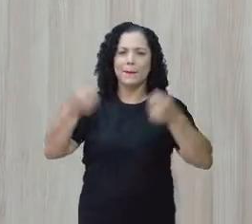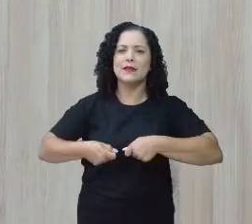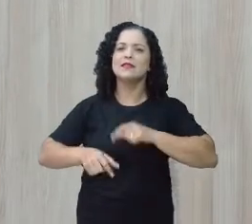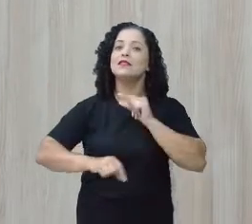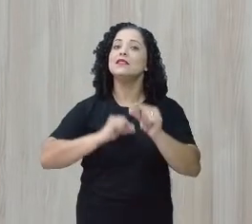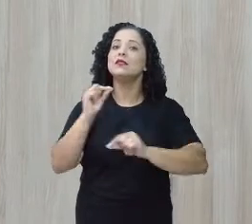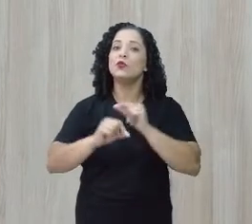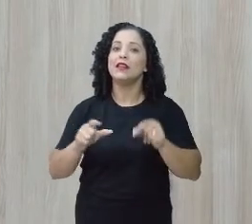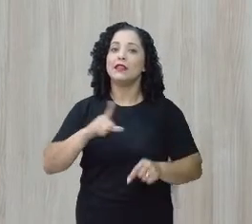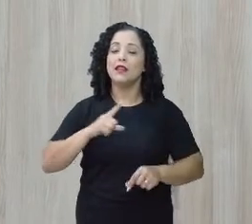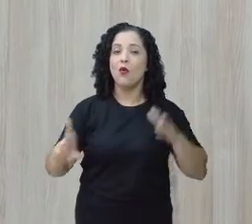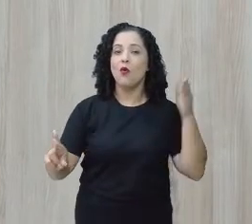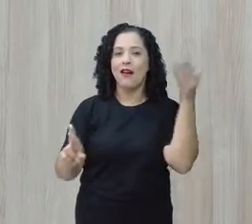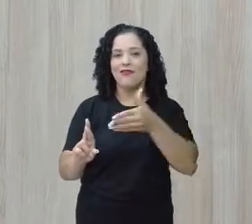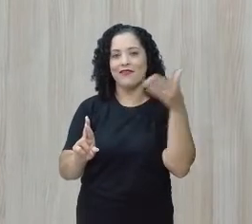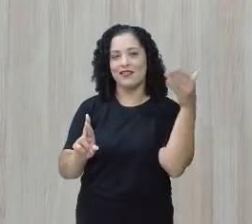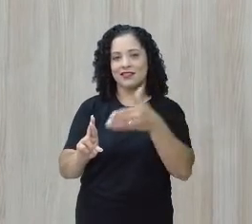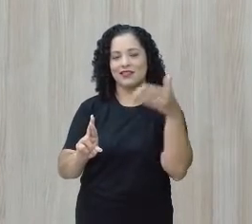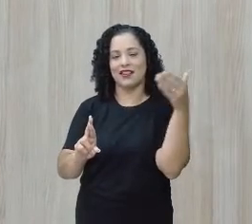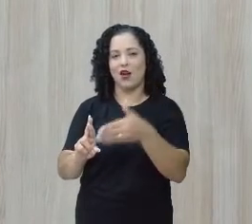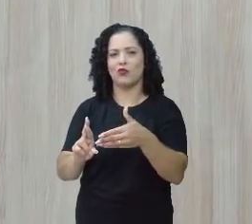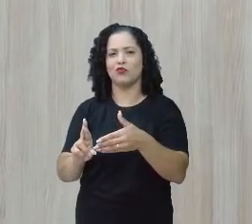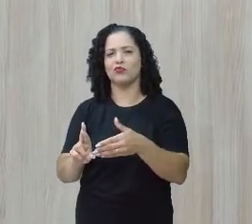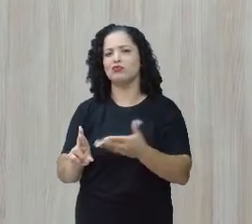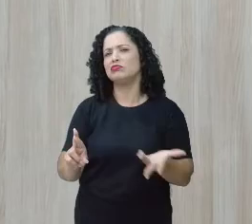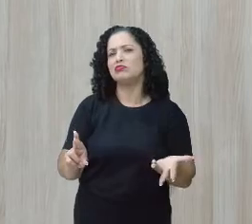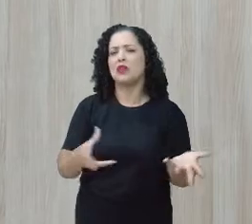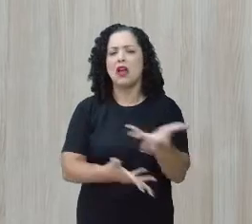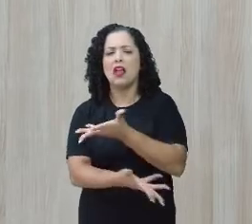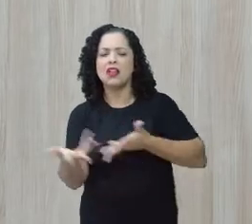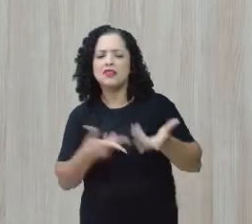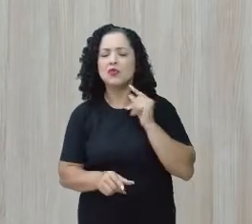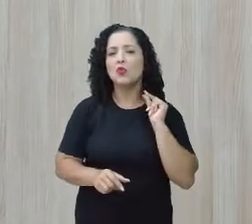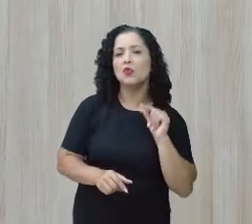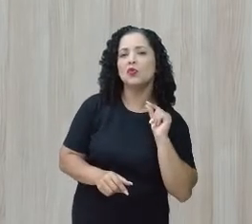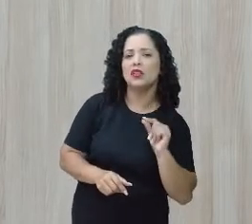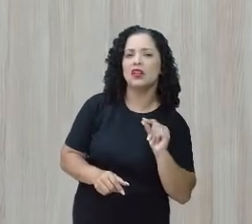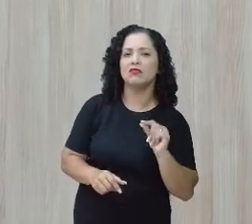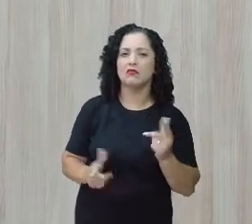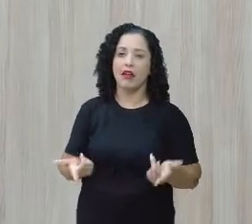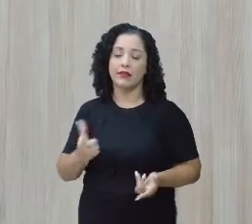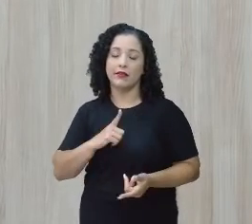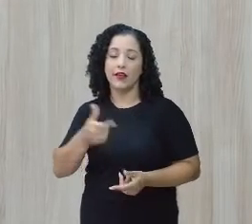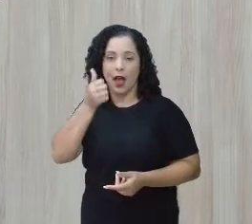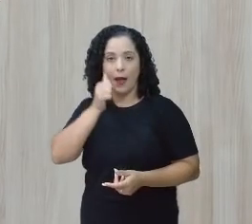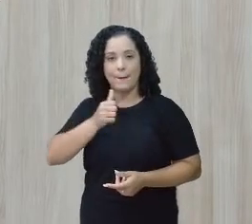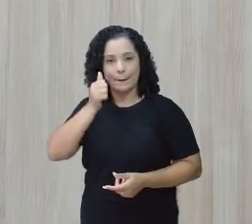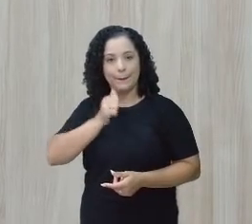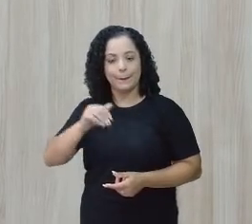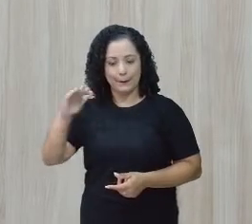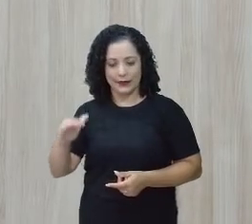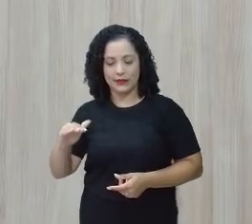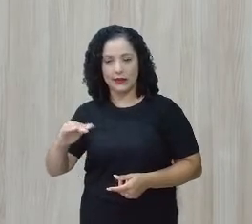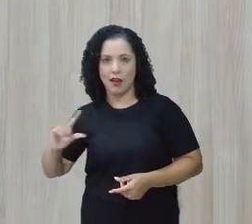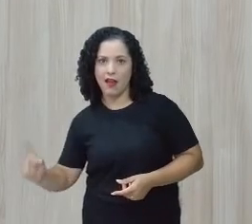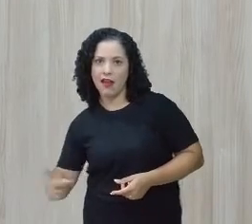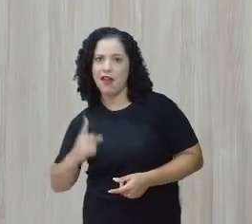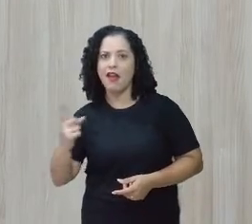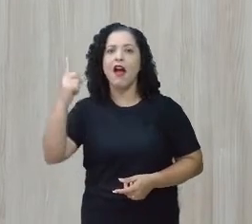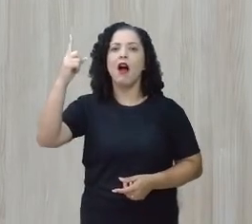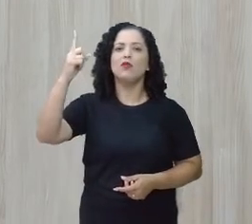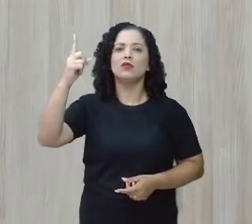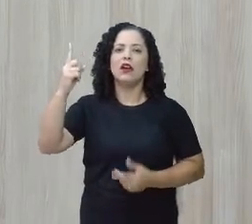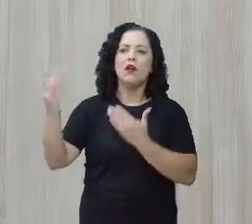tenha um referencial. Que eu diga em relação a quê? Exemplo, se eu digo que a menina é mais alta, eu estou me referindo a